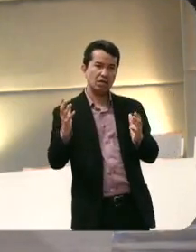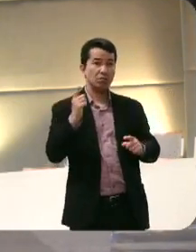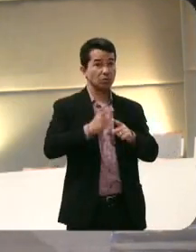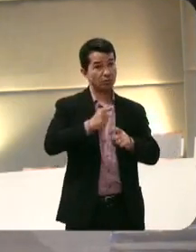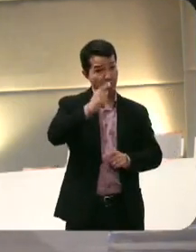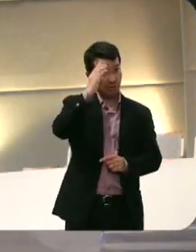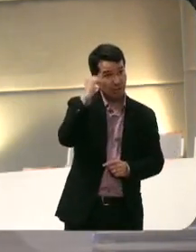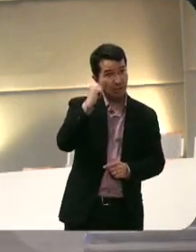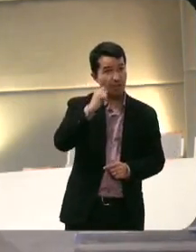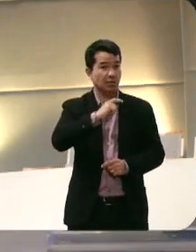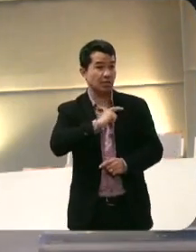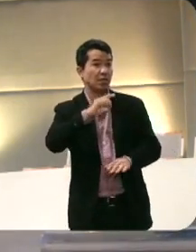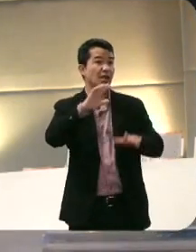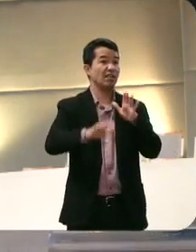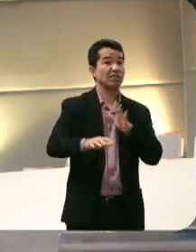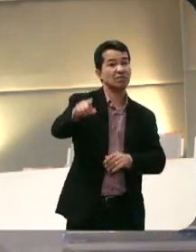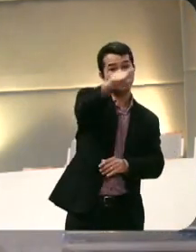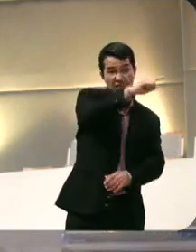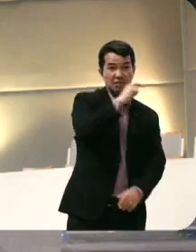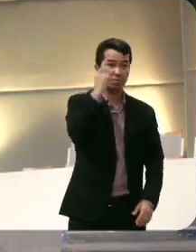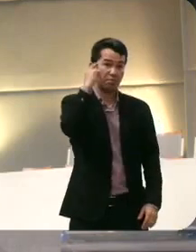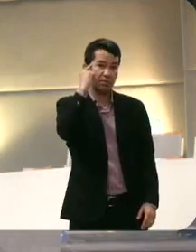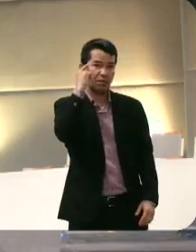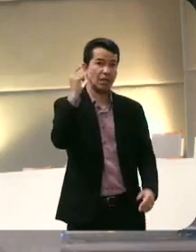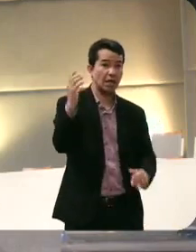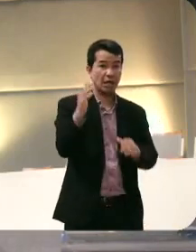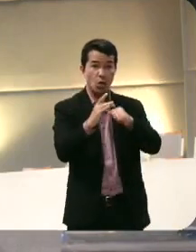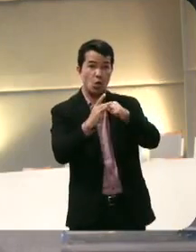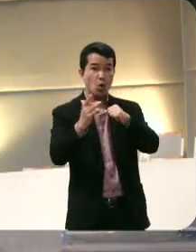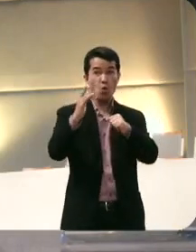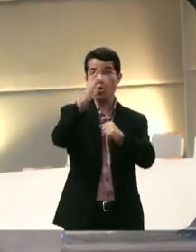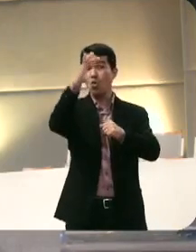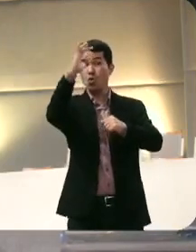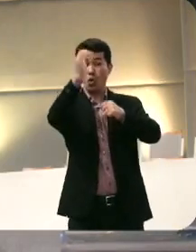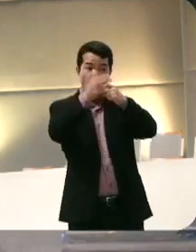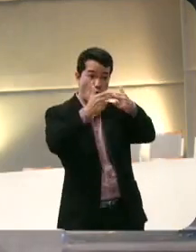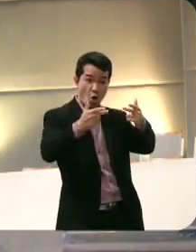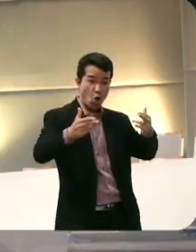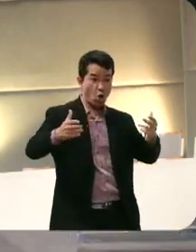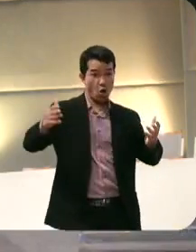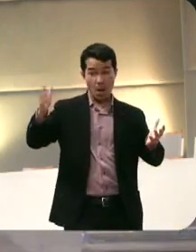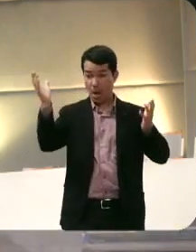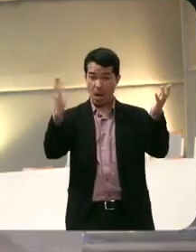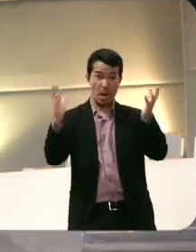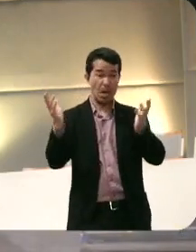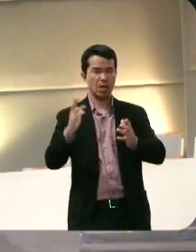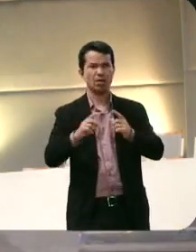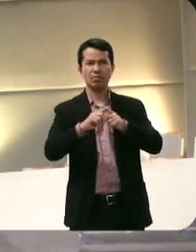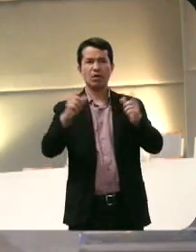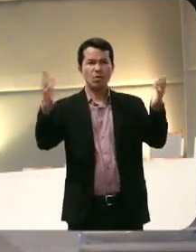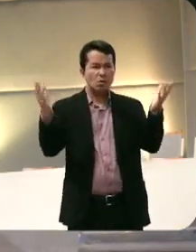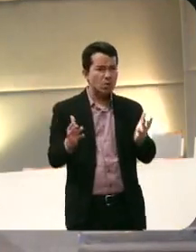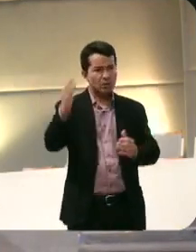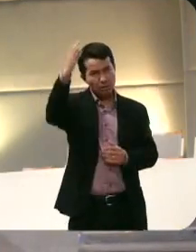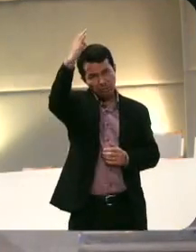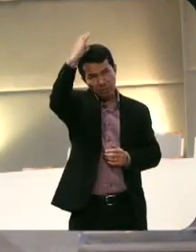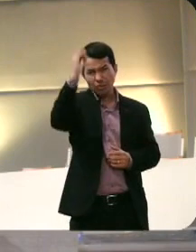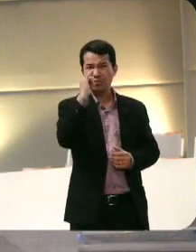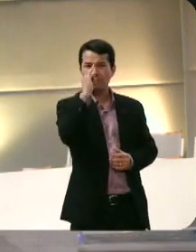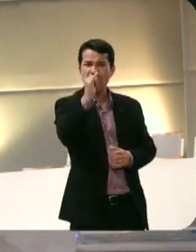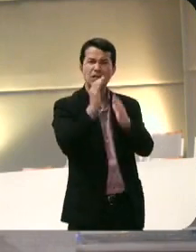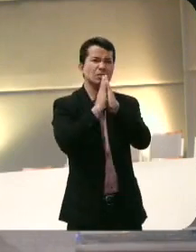Egito. Mas hoje o Espírito Santo está dizendo: não deixa a nuvem ir embora, não deixe